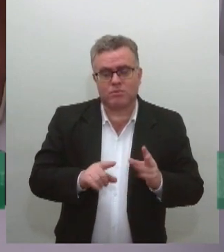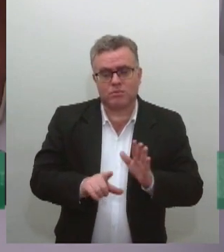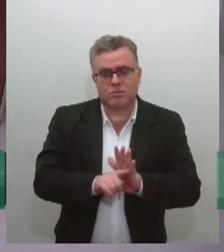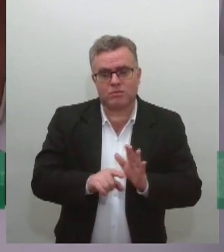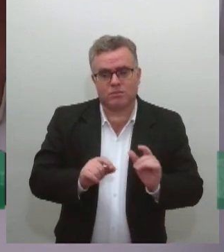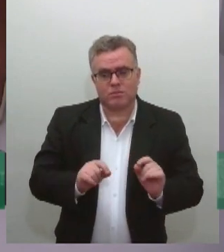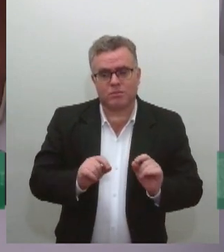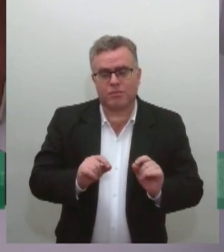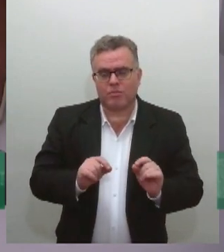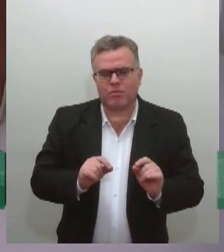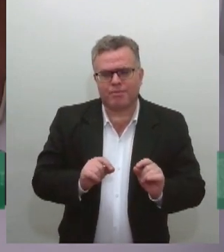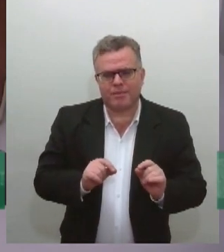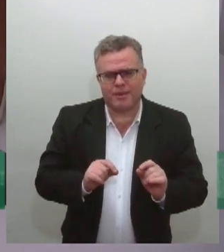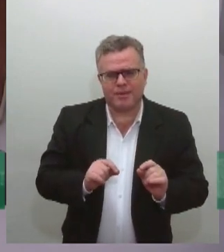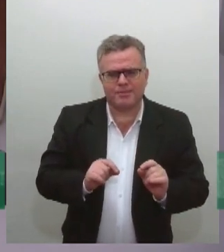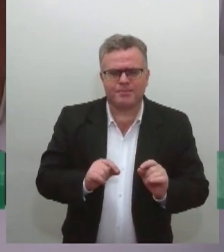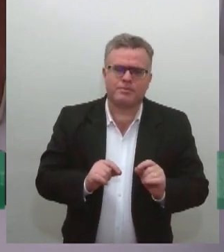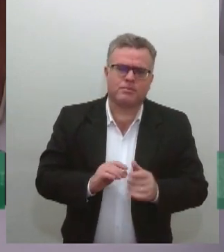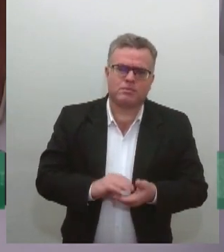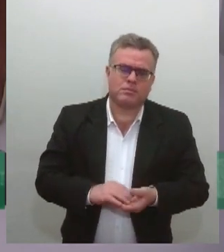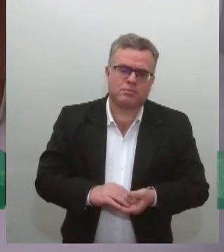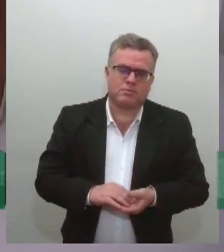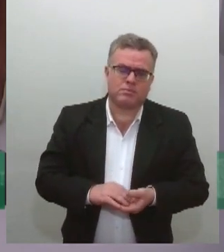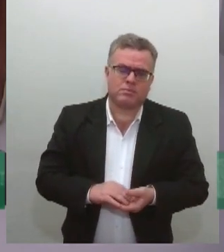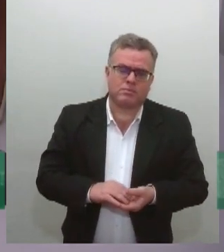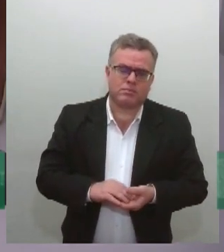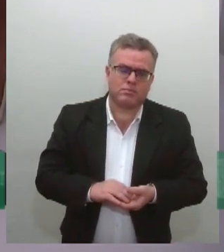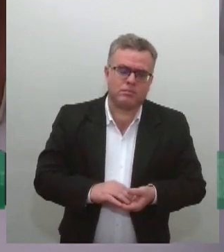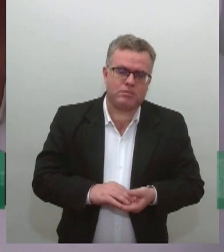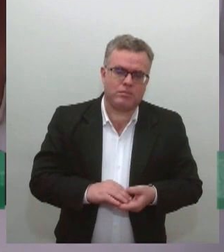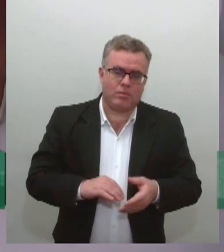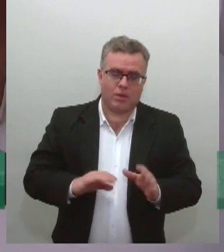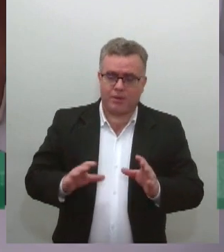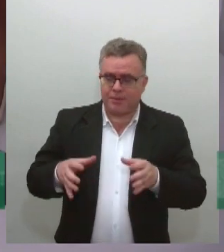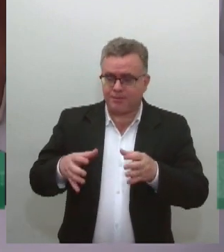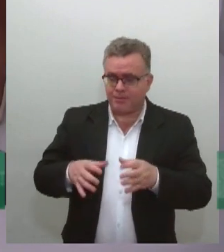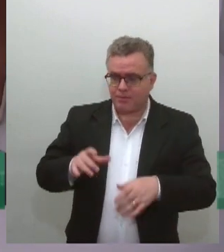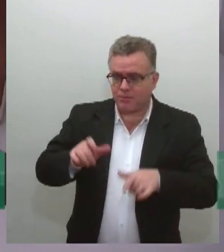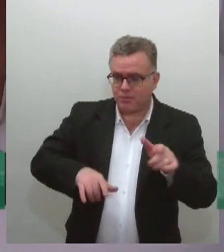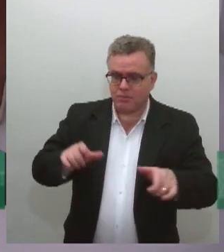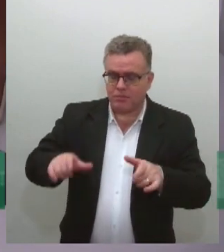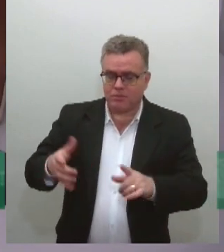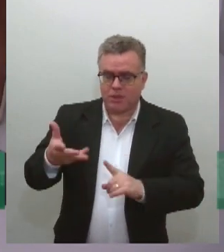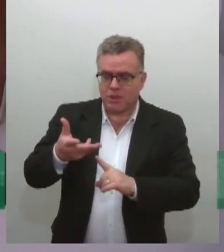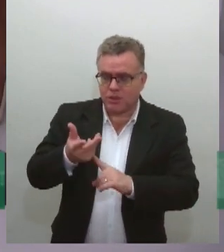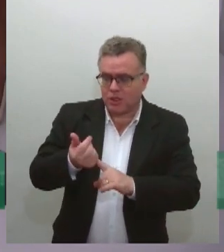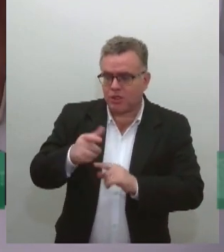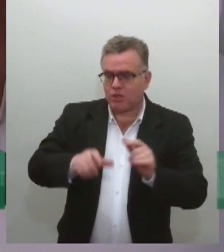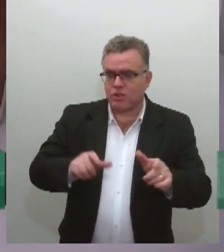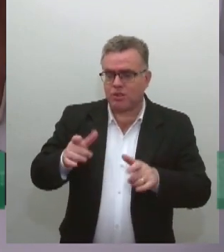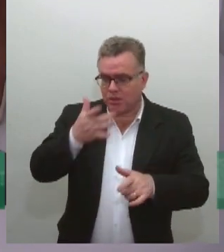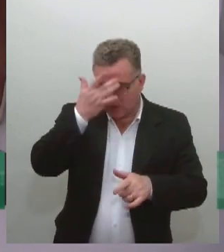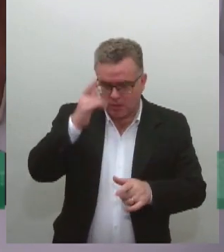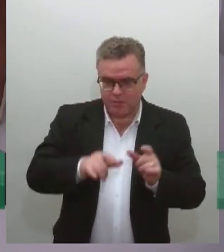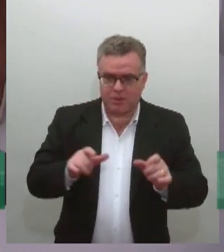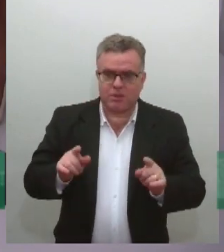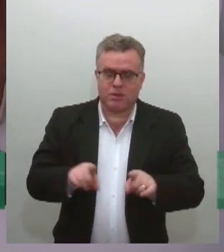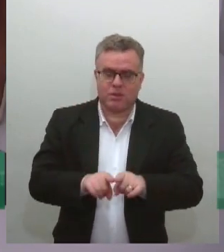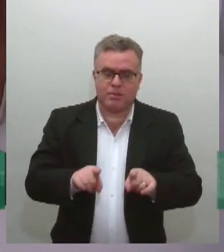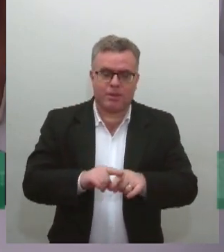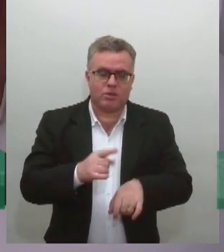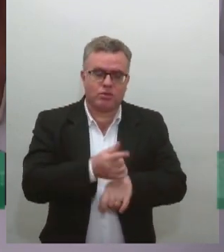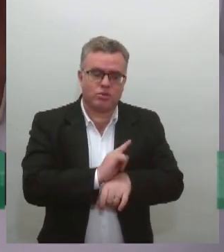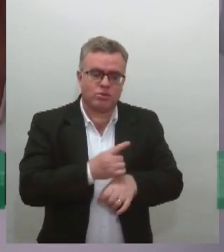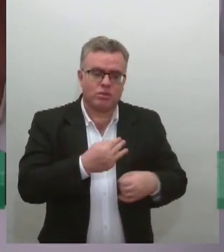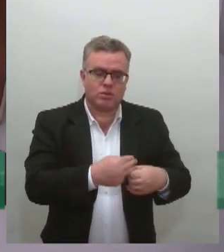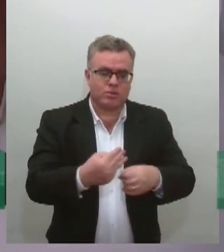a gente falou agora, né, dos fazedores culturais, mas foi feita também uma formação com os gestores públicos dos municípios, que muitas